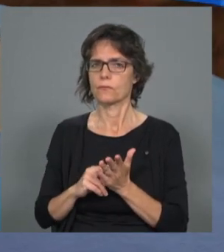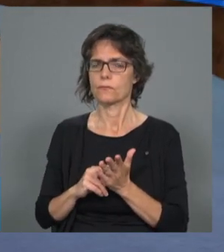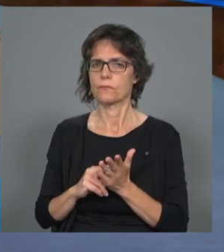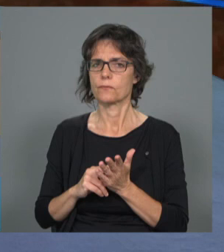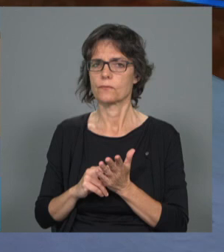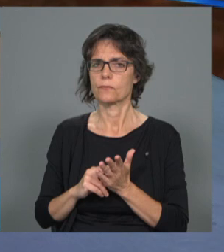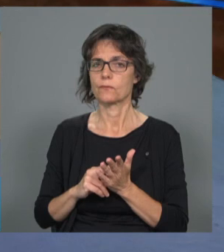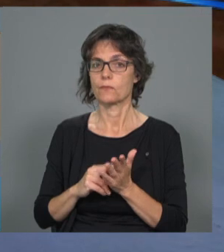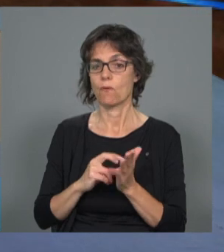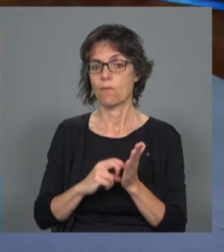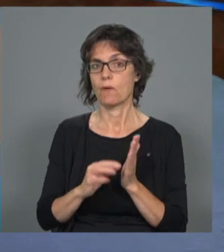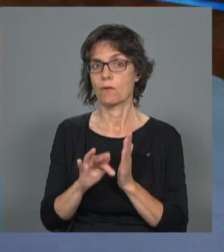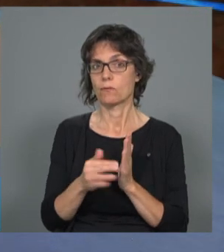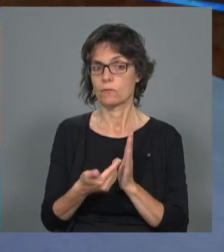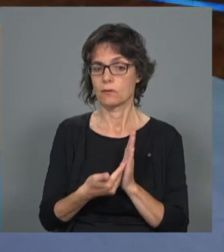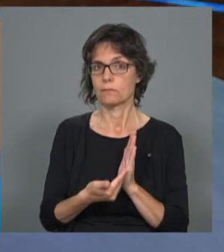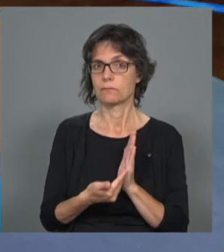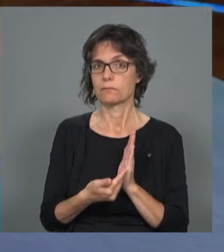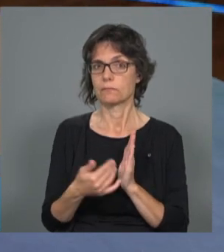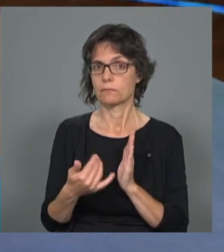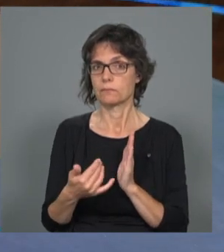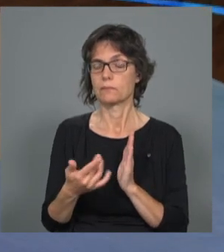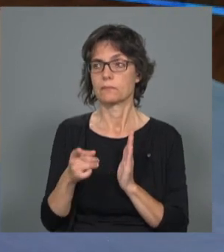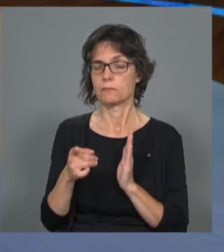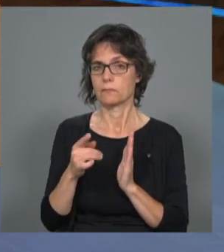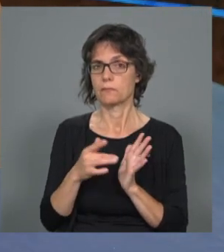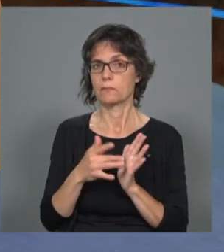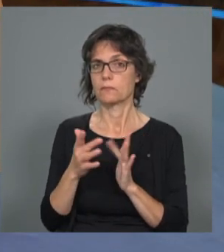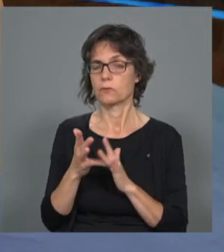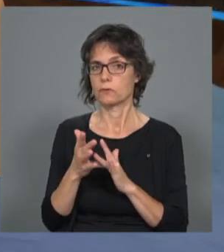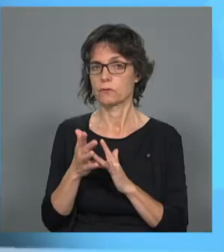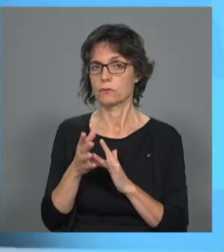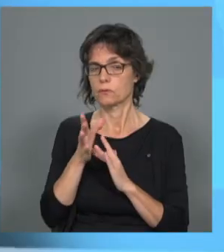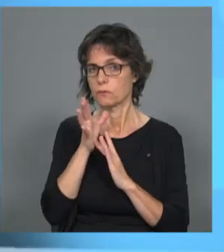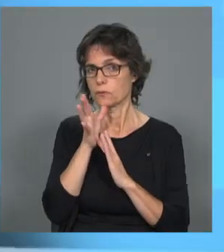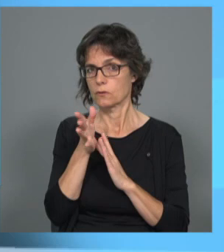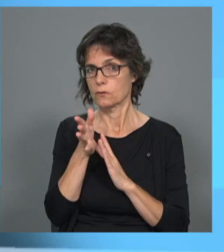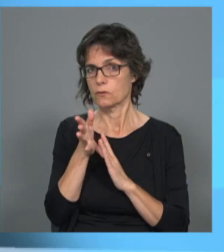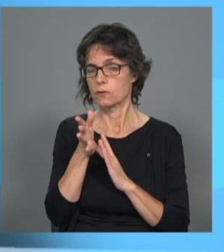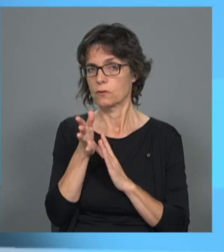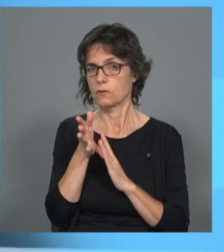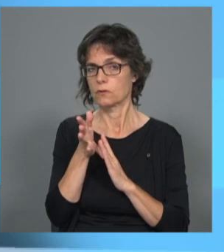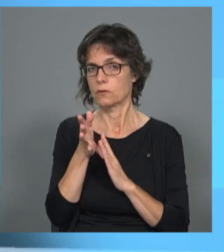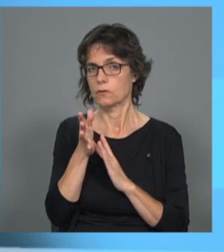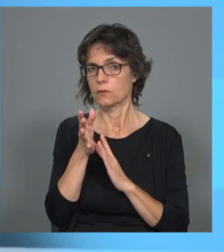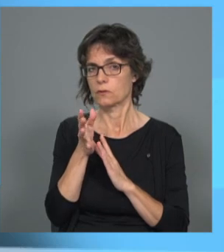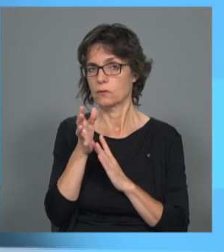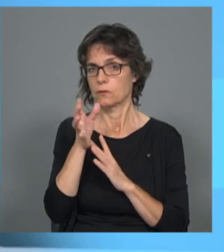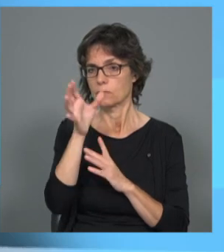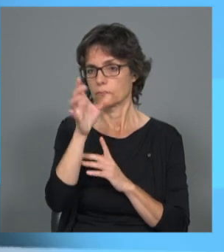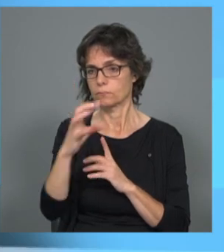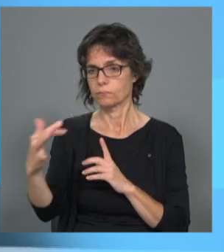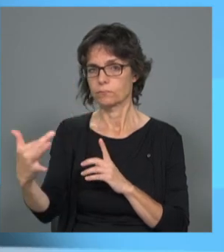as últimas palavras que Jesus diz aos seus discípulos, depois ascende aos